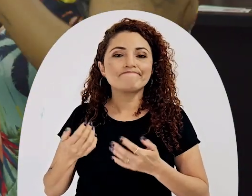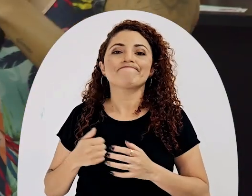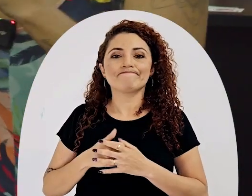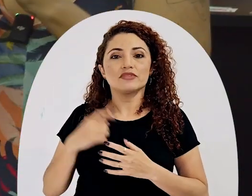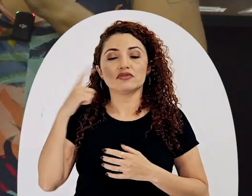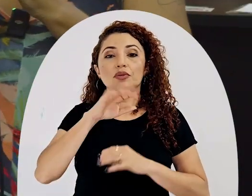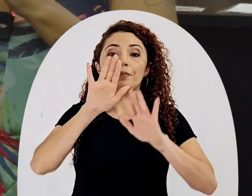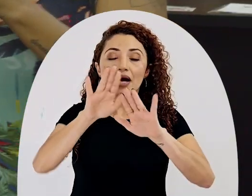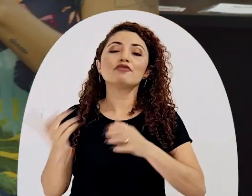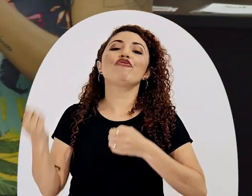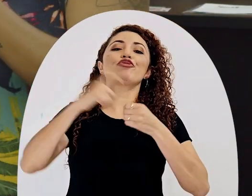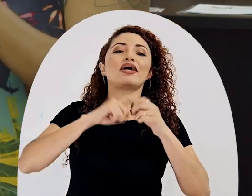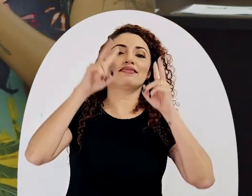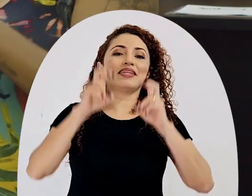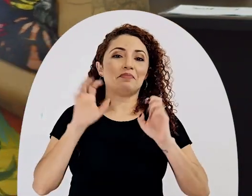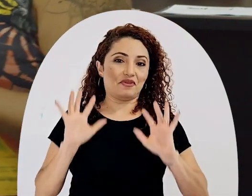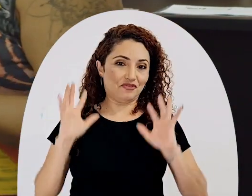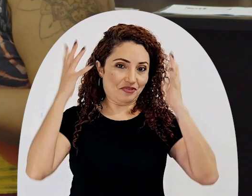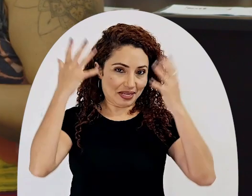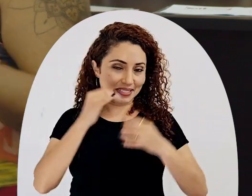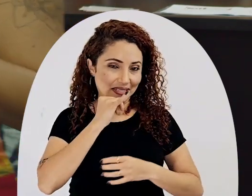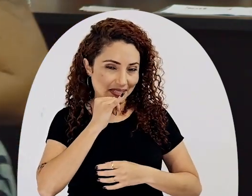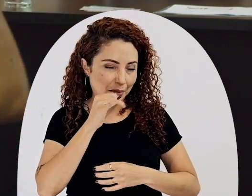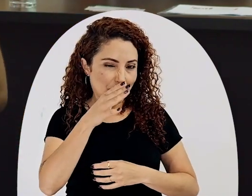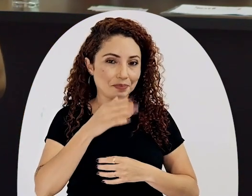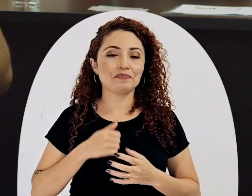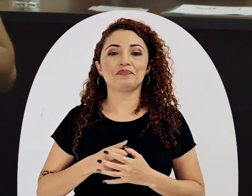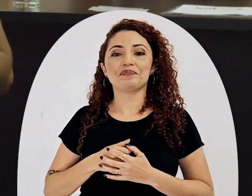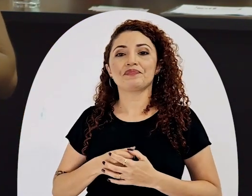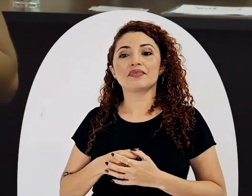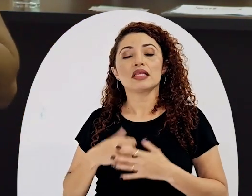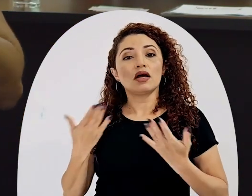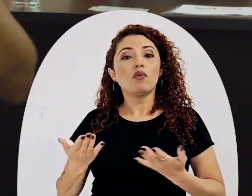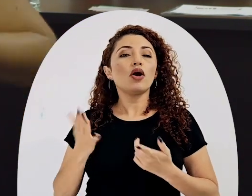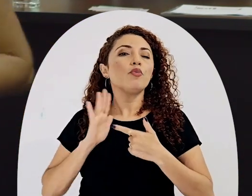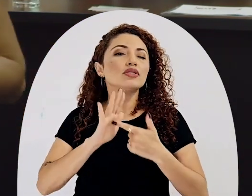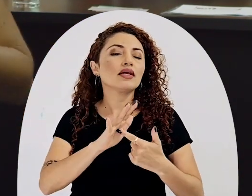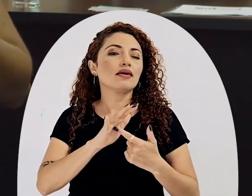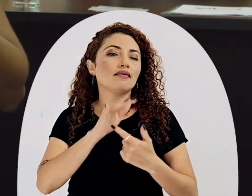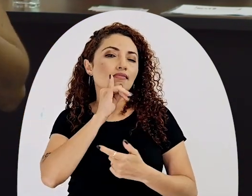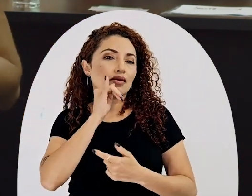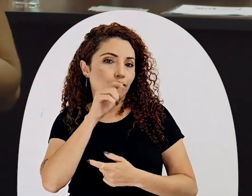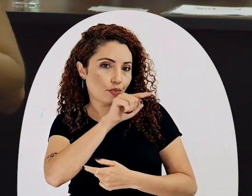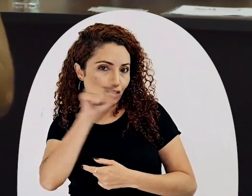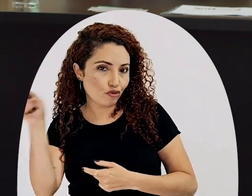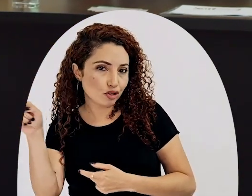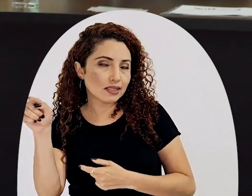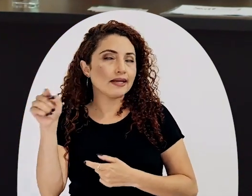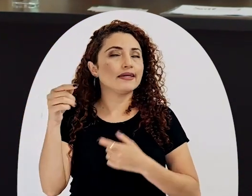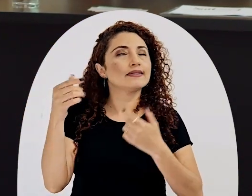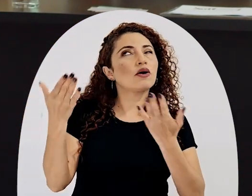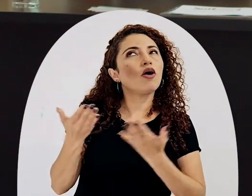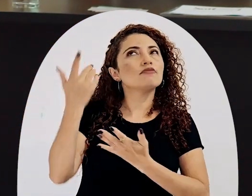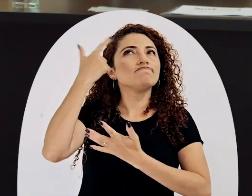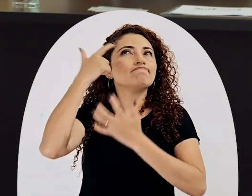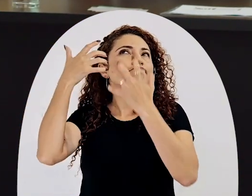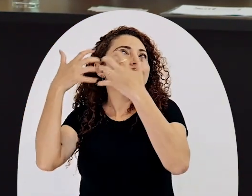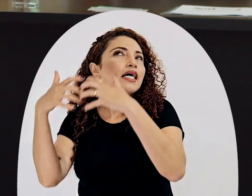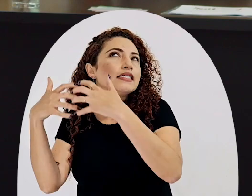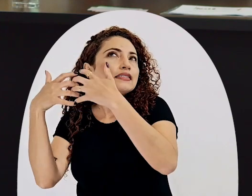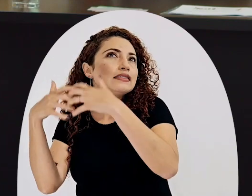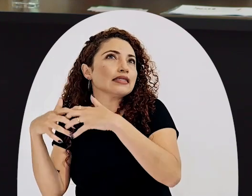com um pouquinho dos exemplos que eu trouxe para vocês, pensando que nós somos CPF dentro de um